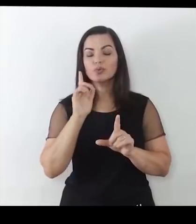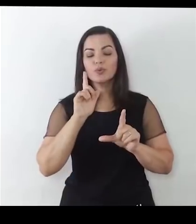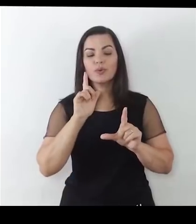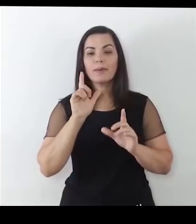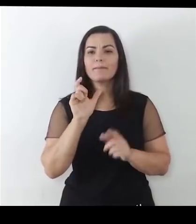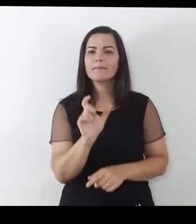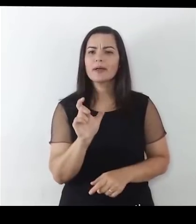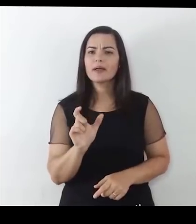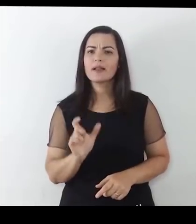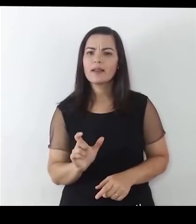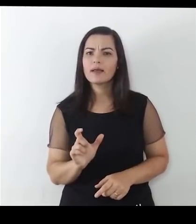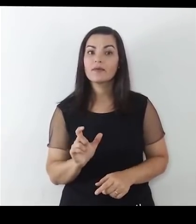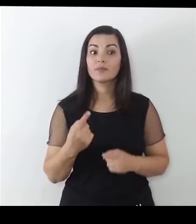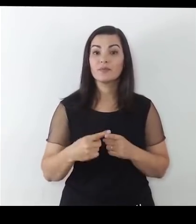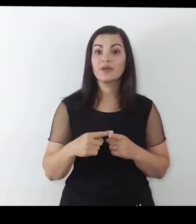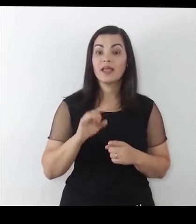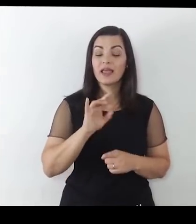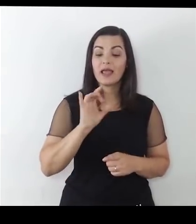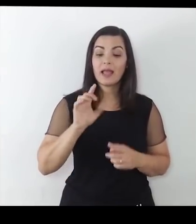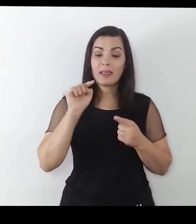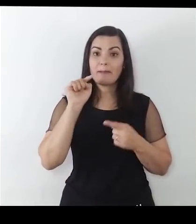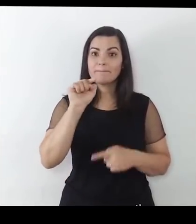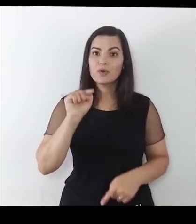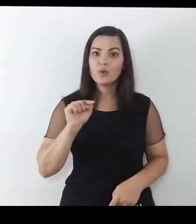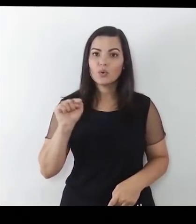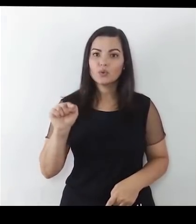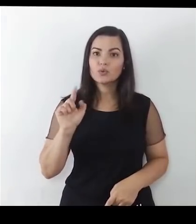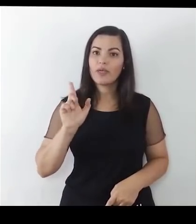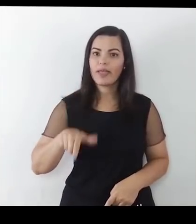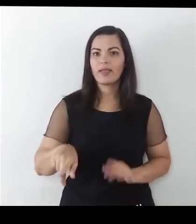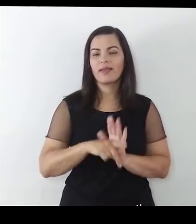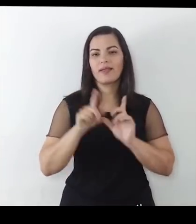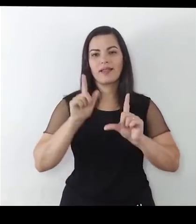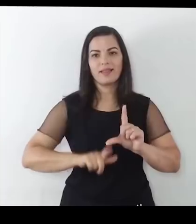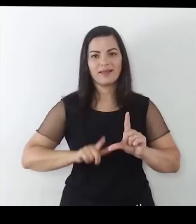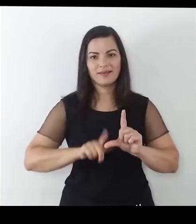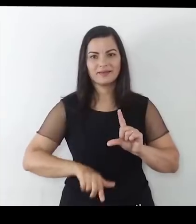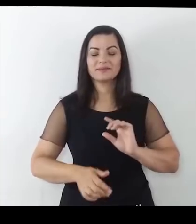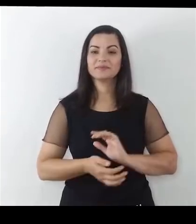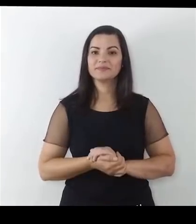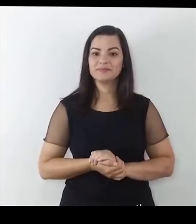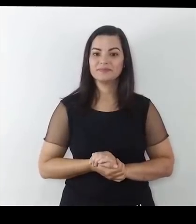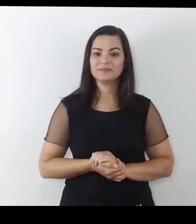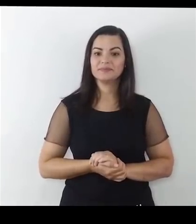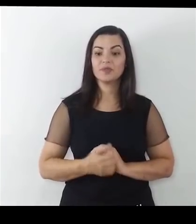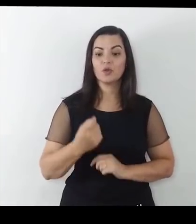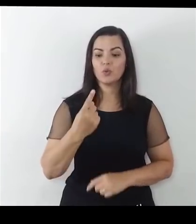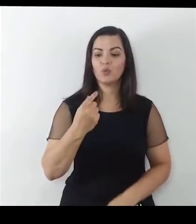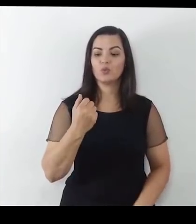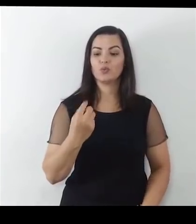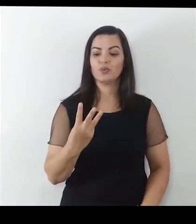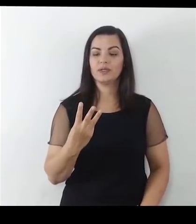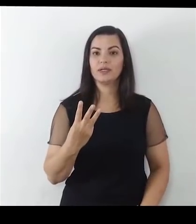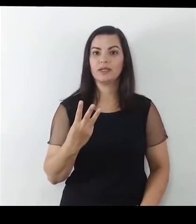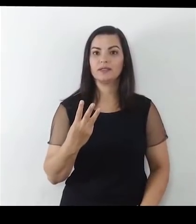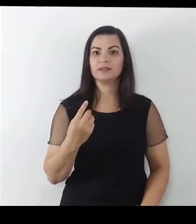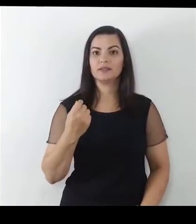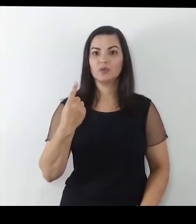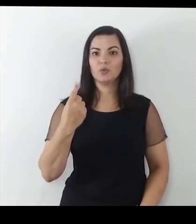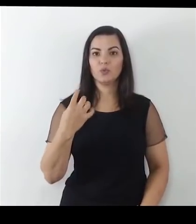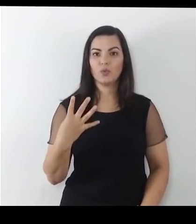se tornou reconhecida no mundo todo. Dorina ficou cega quando teve uma